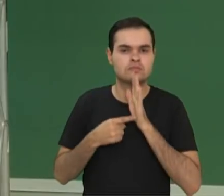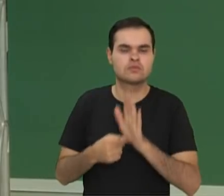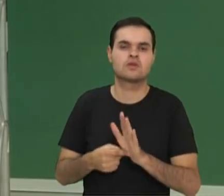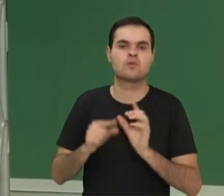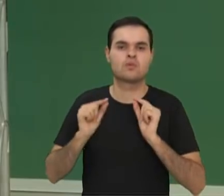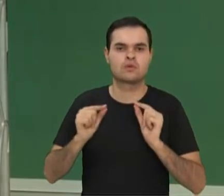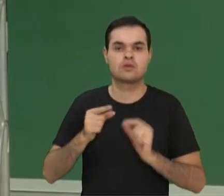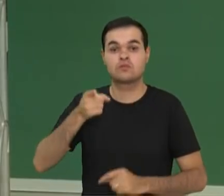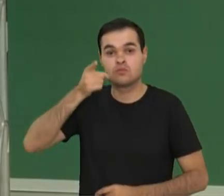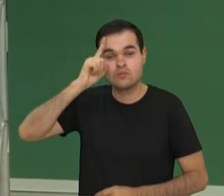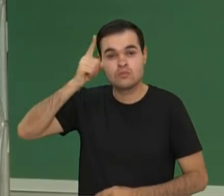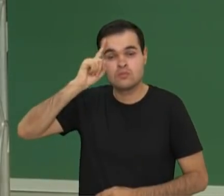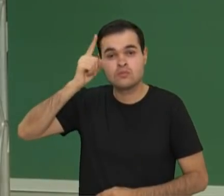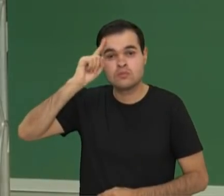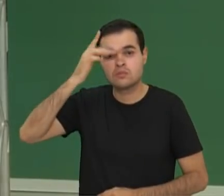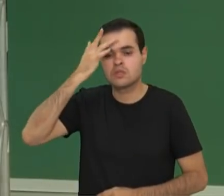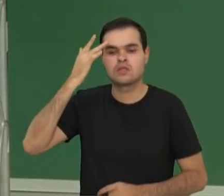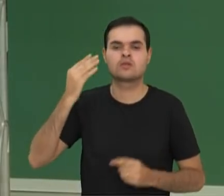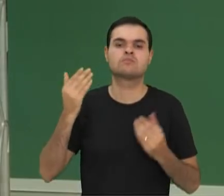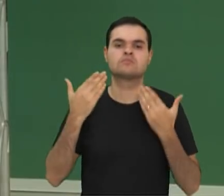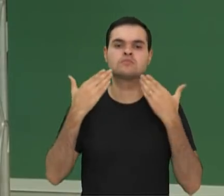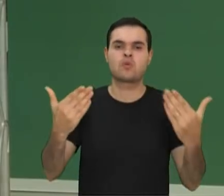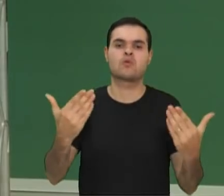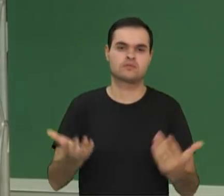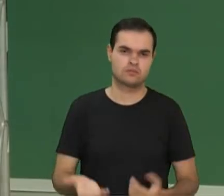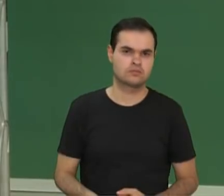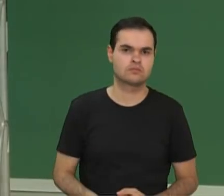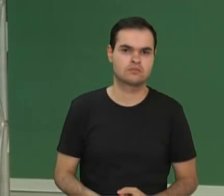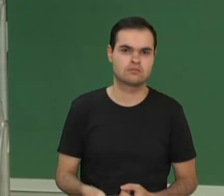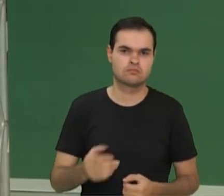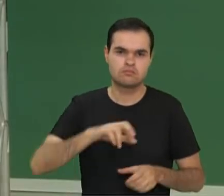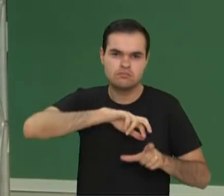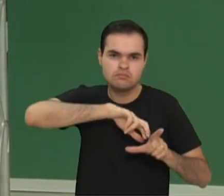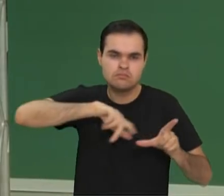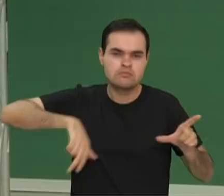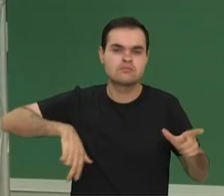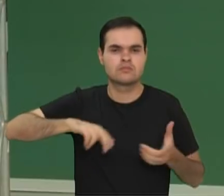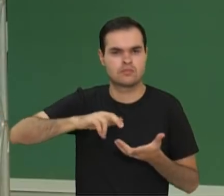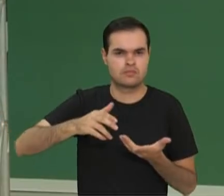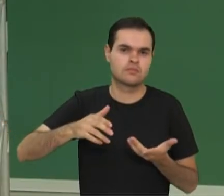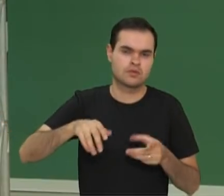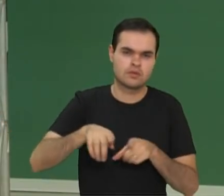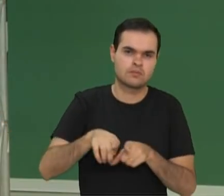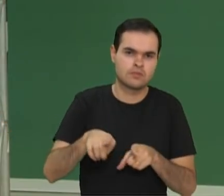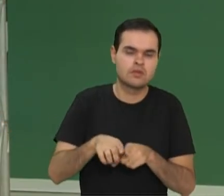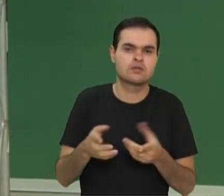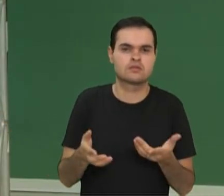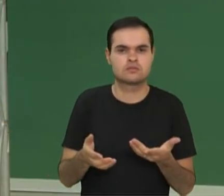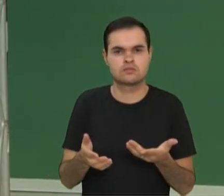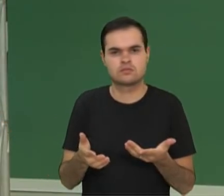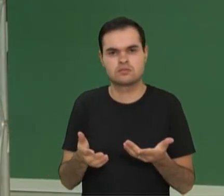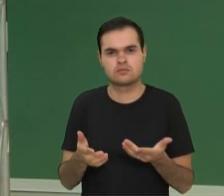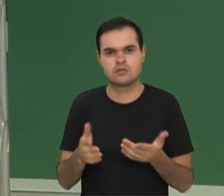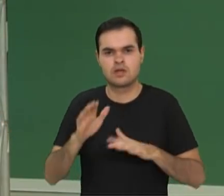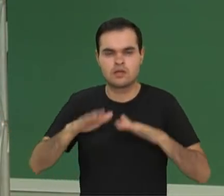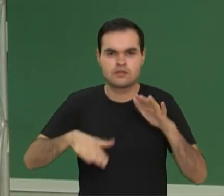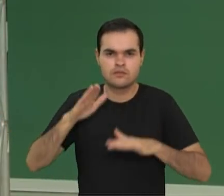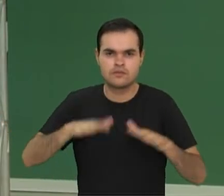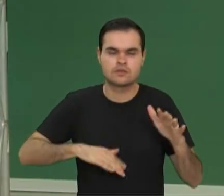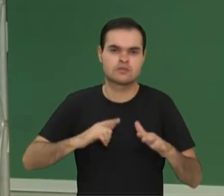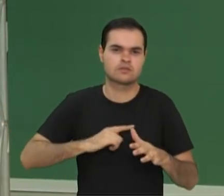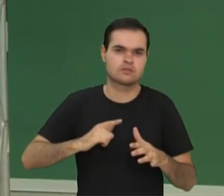quanto no dia a dia as pessoas se expõem às mídias sociais ou até mesmo a uma câmera que esteja em